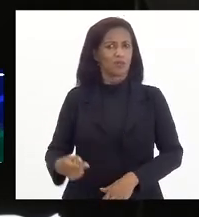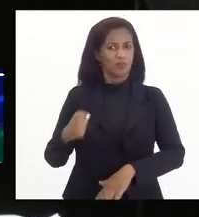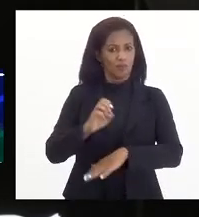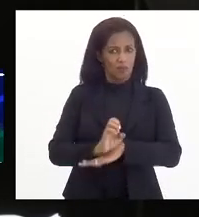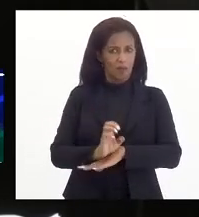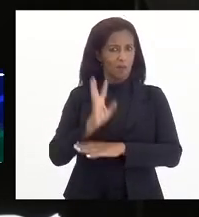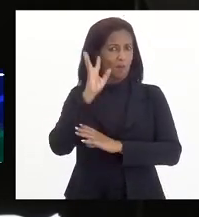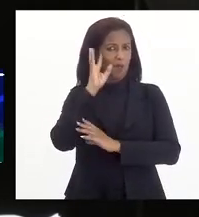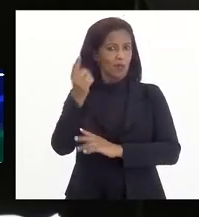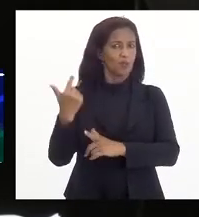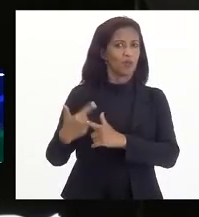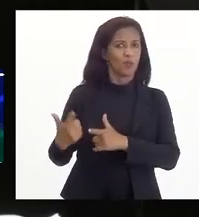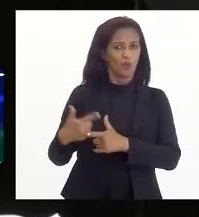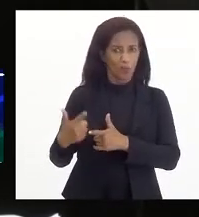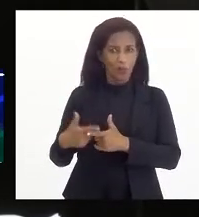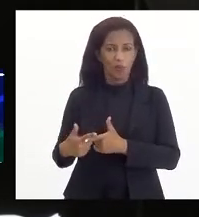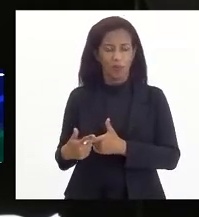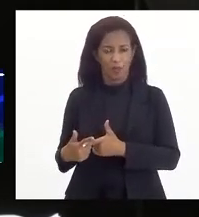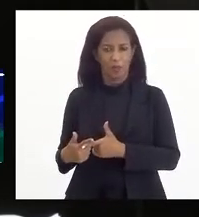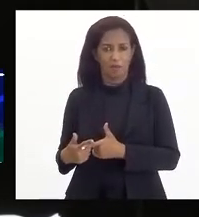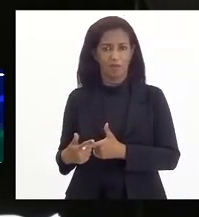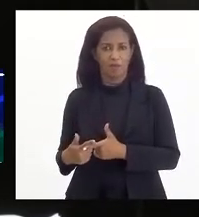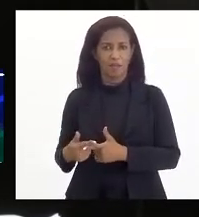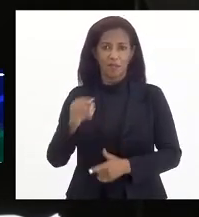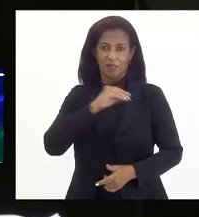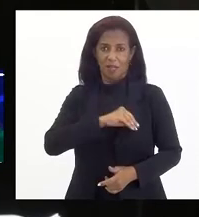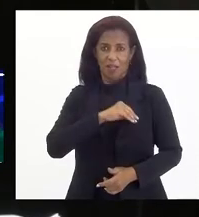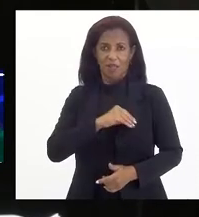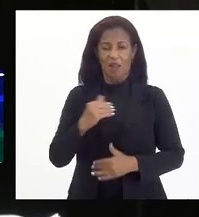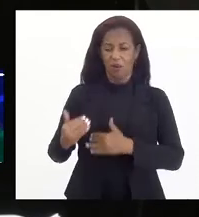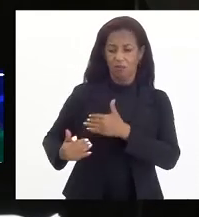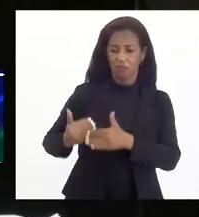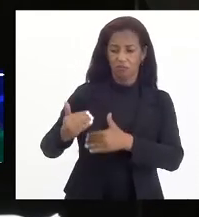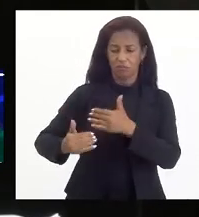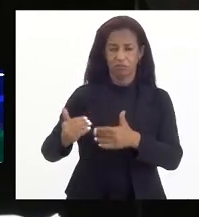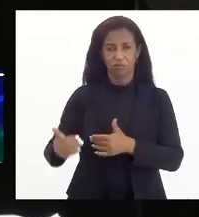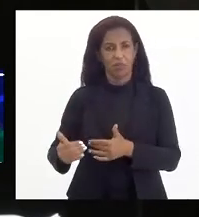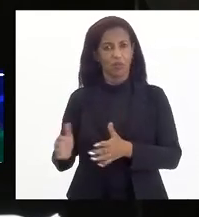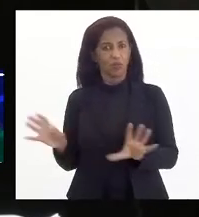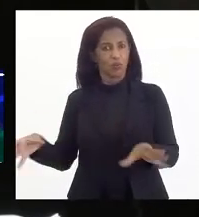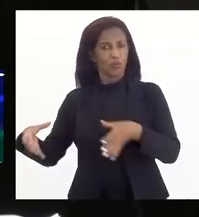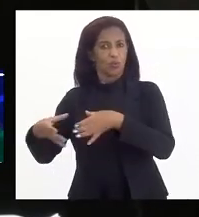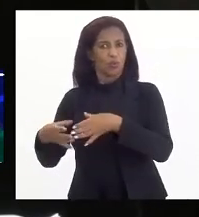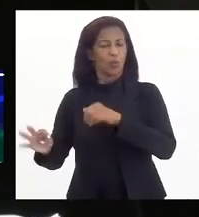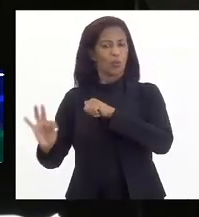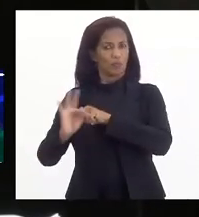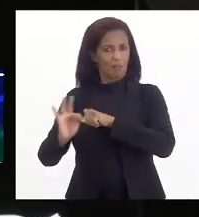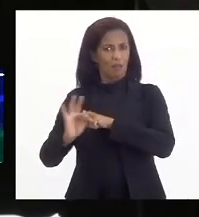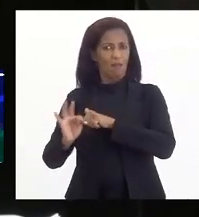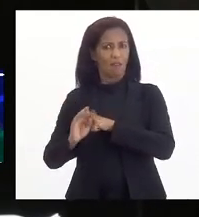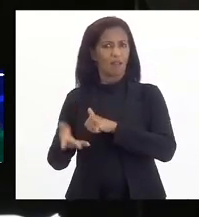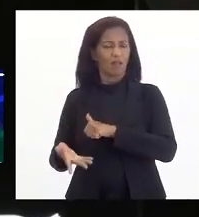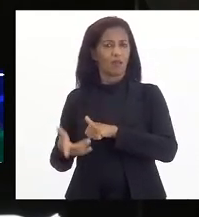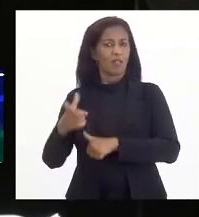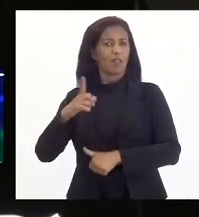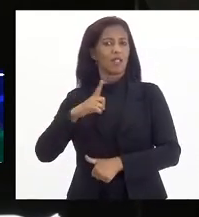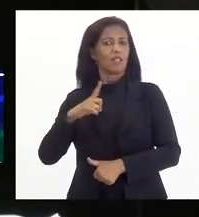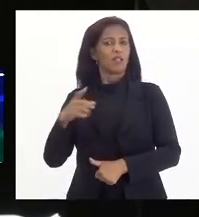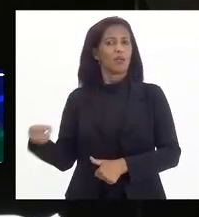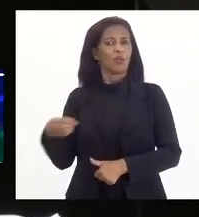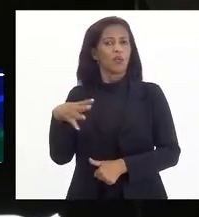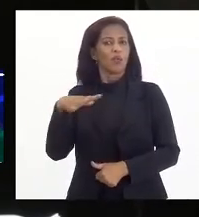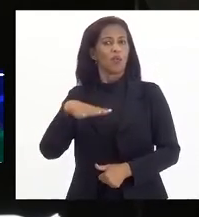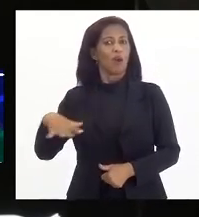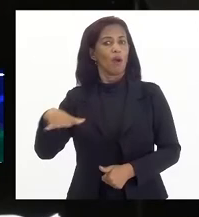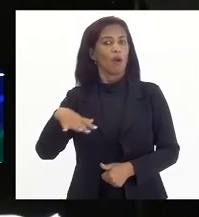para a solução grave de problemas a garagem salarial e de carreira do seu corpo docente técnico e criativo EA inexistência de